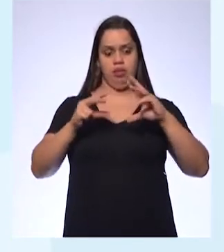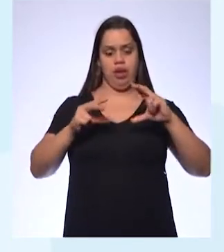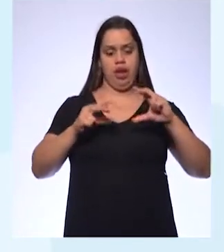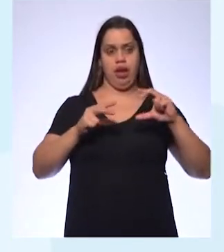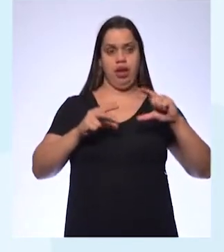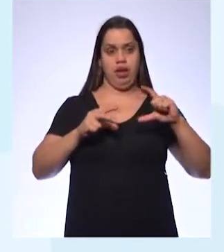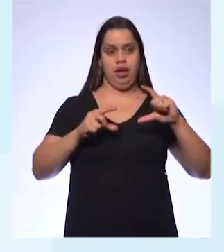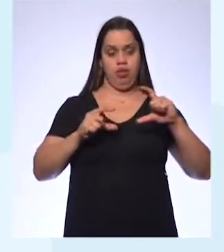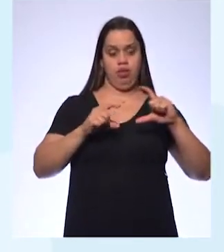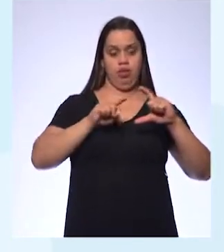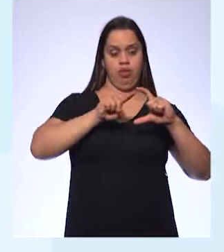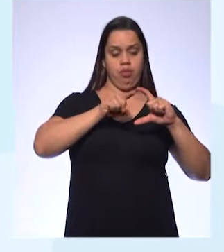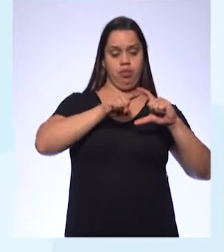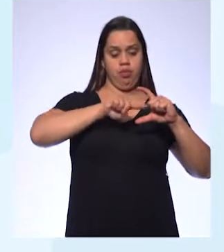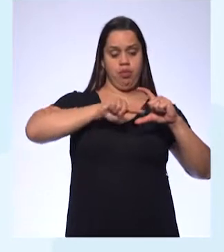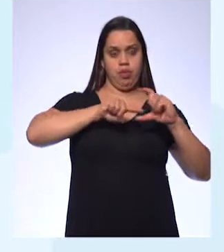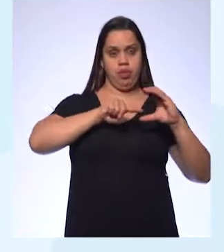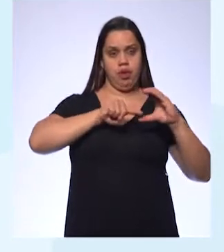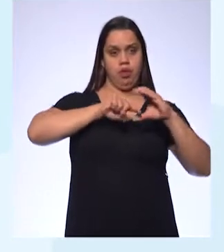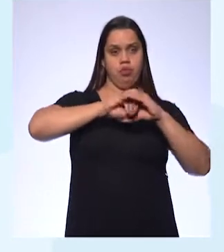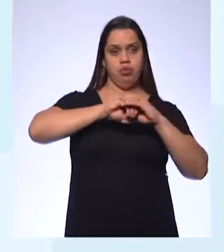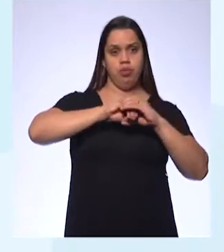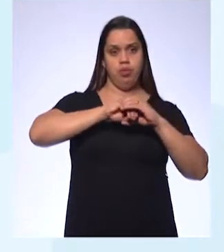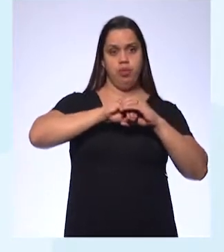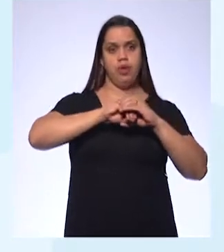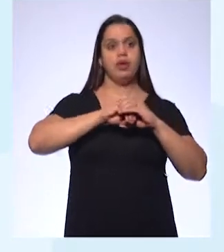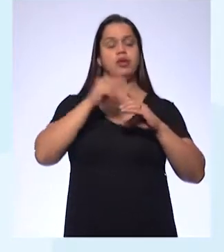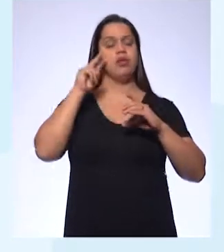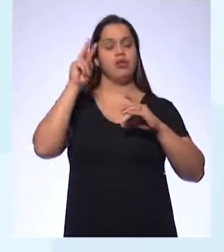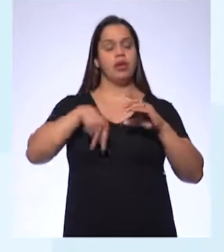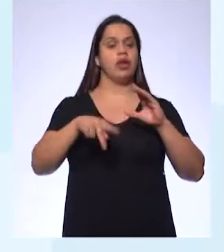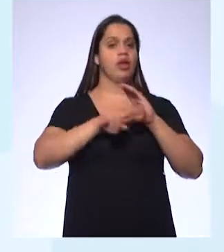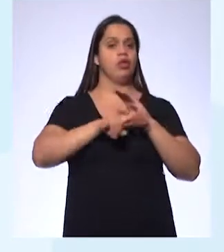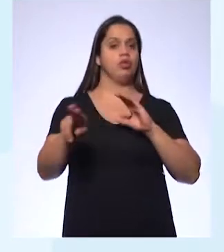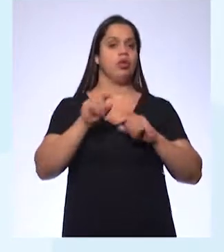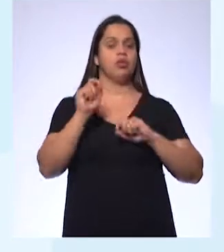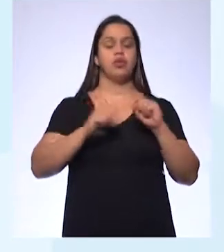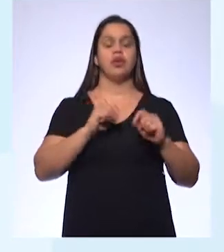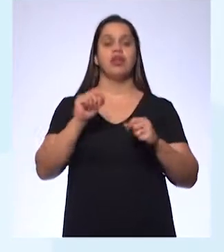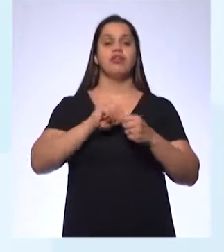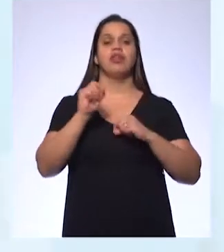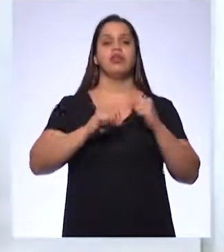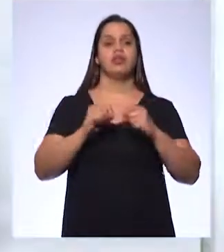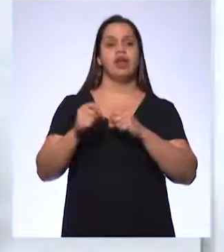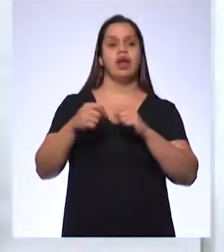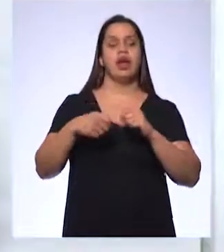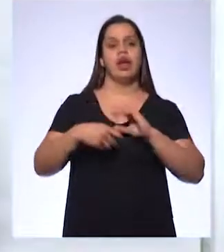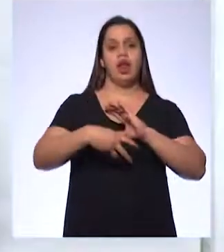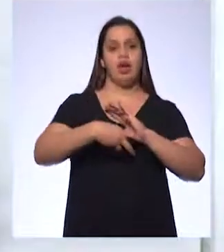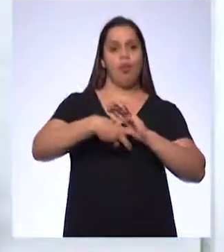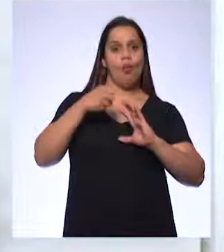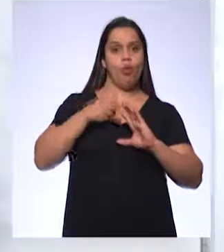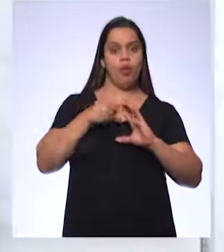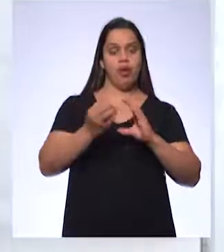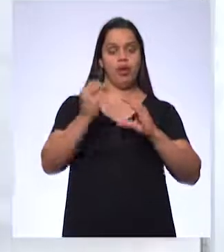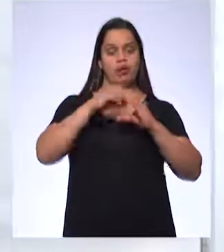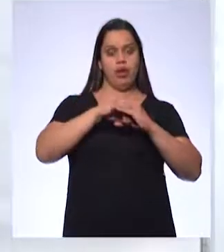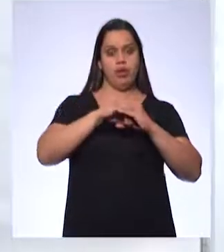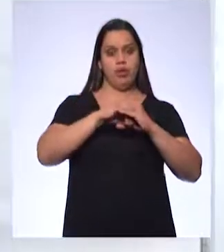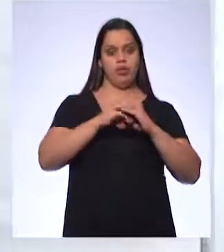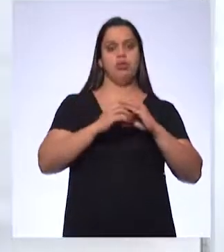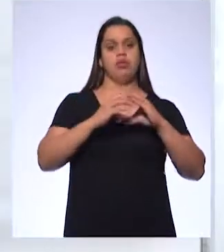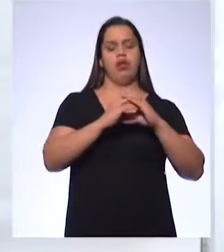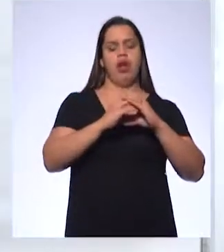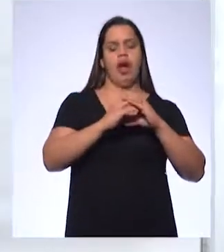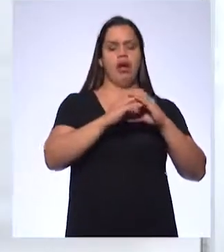coisa que está atacando seu corpo, pode ser um alimento para ela, tá bom? Isso que é fagocitose. Ela fagocita. E aí, se for importante